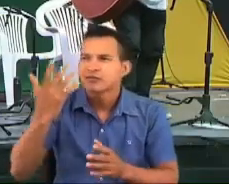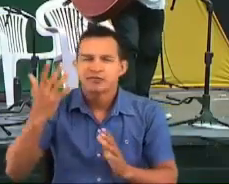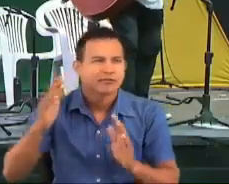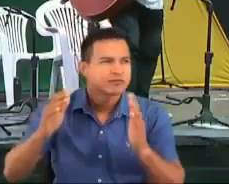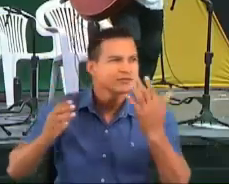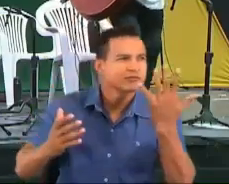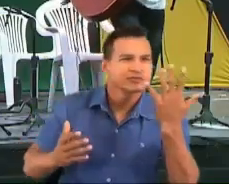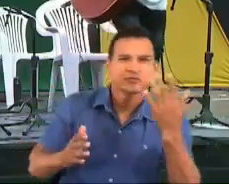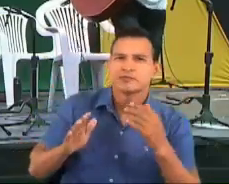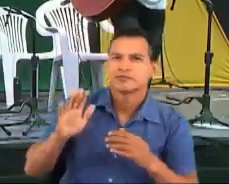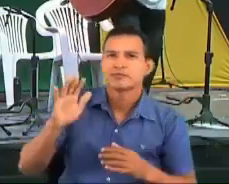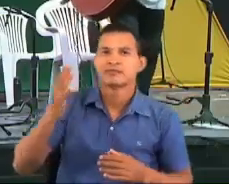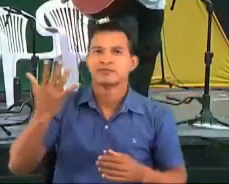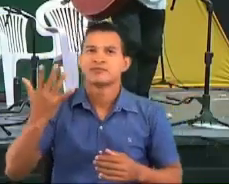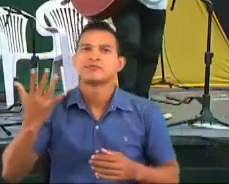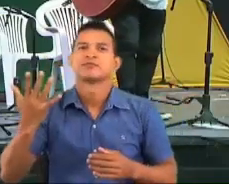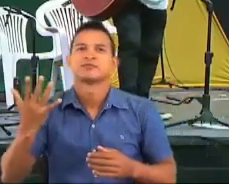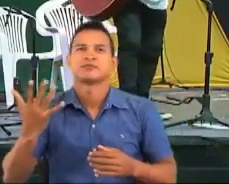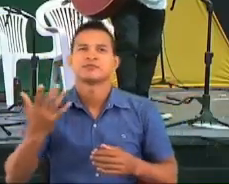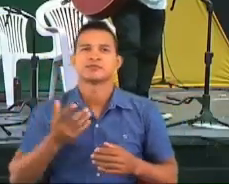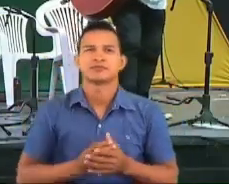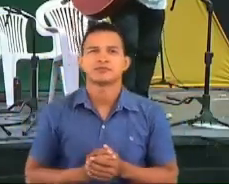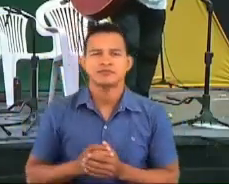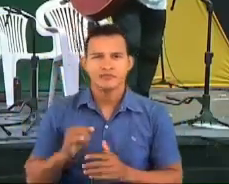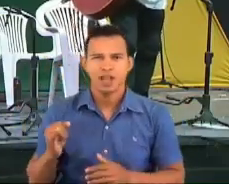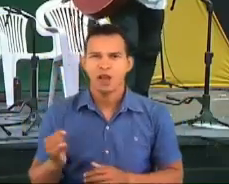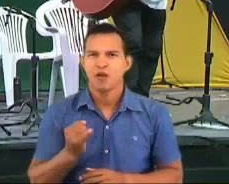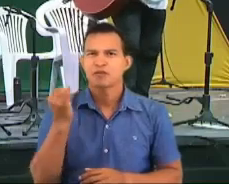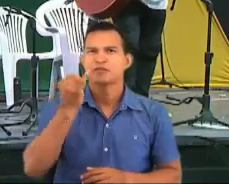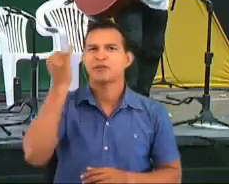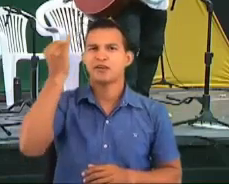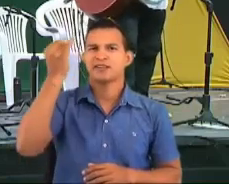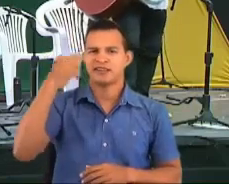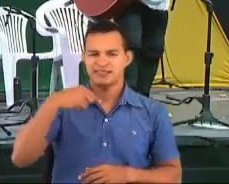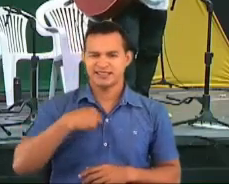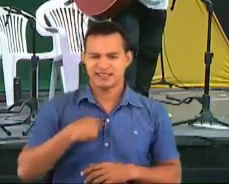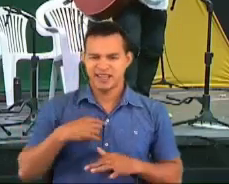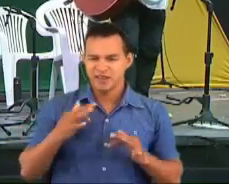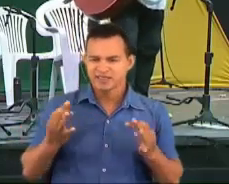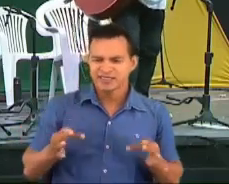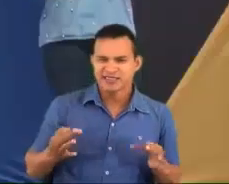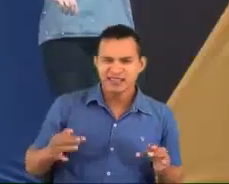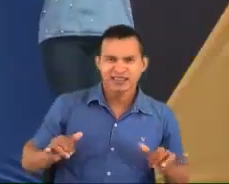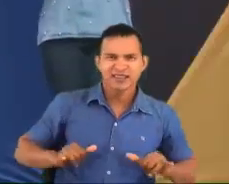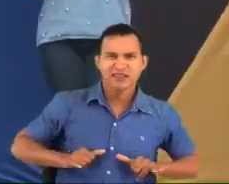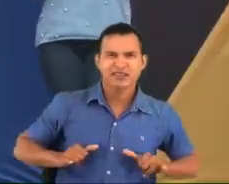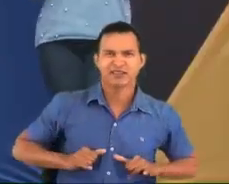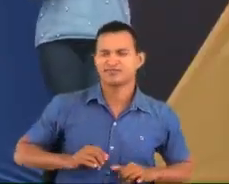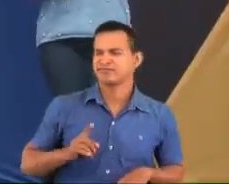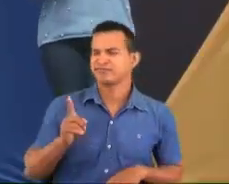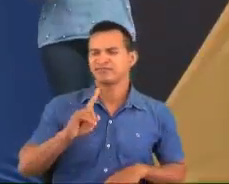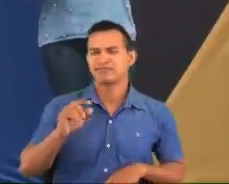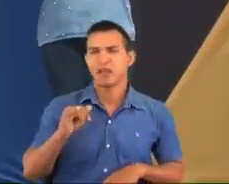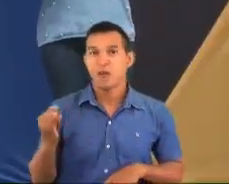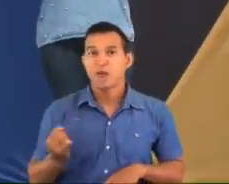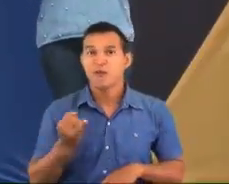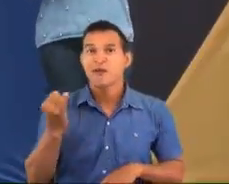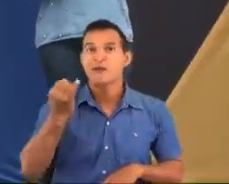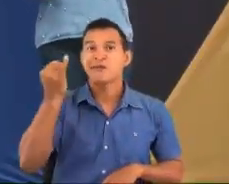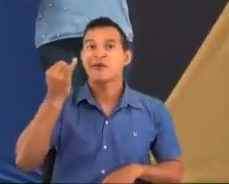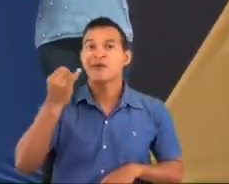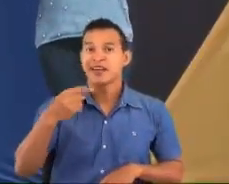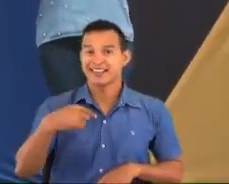Logo, logo vai passar. E não importa o que eu sofri, você é um sobrevivente. O que importa é